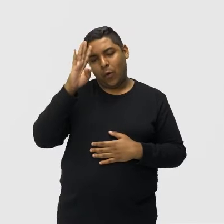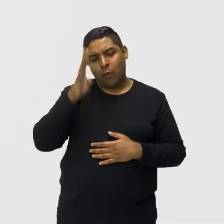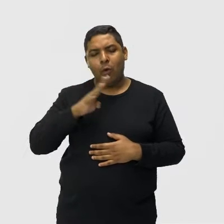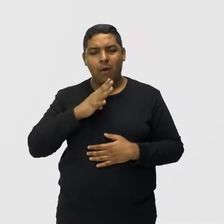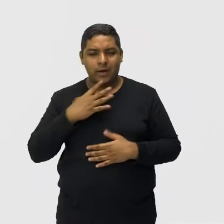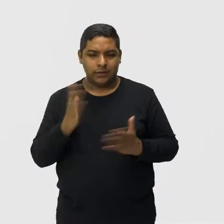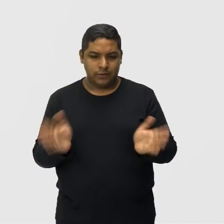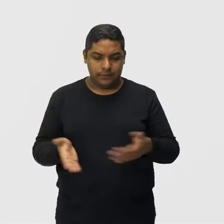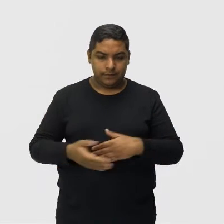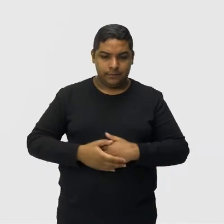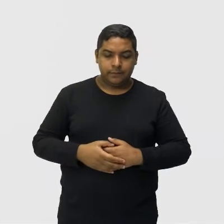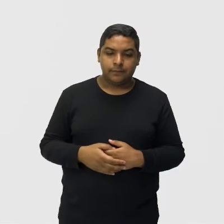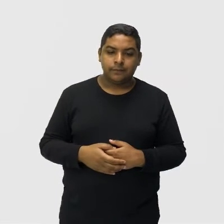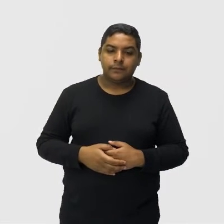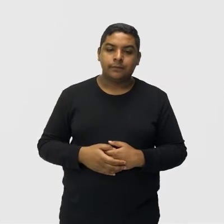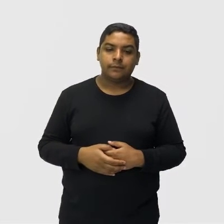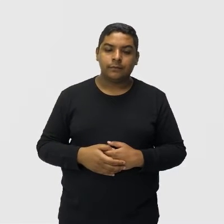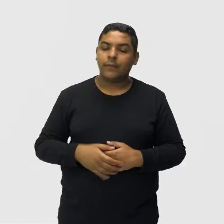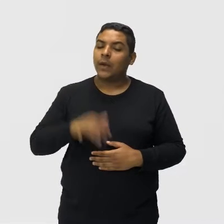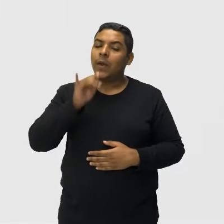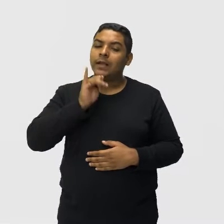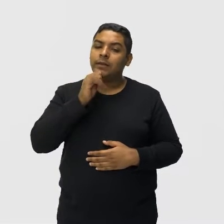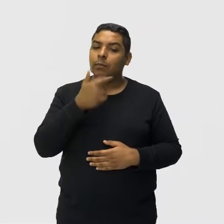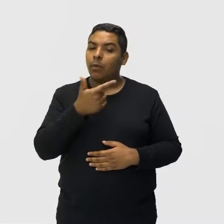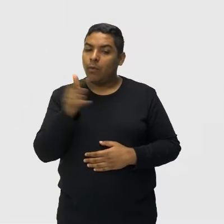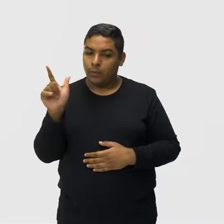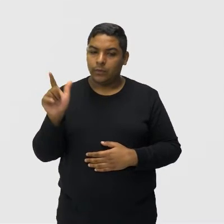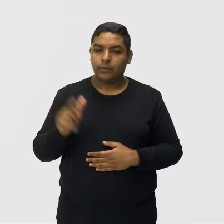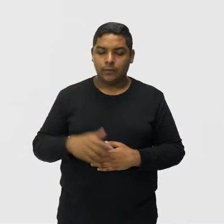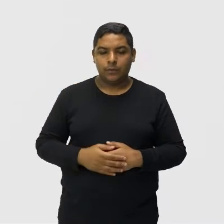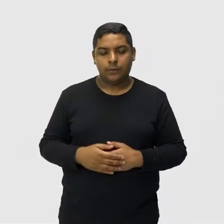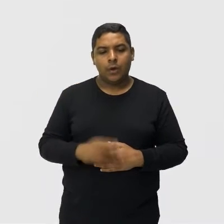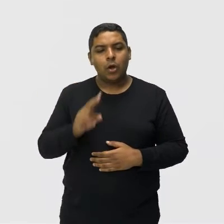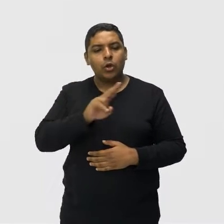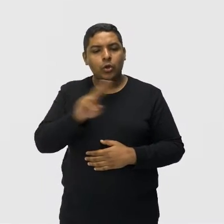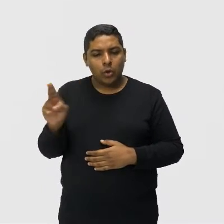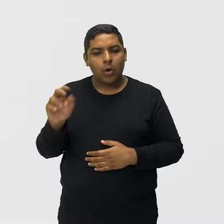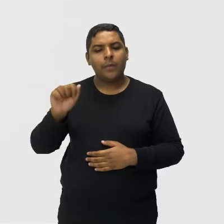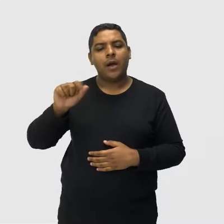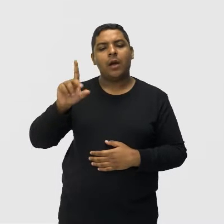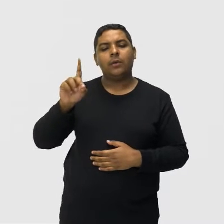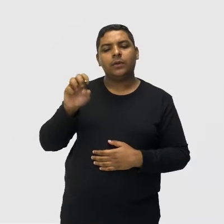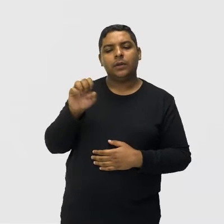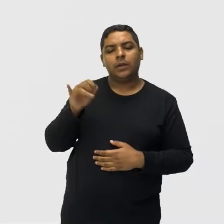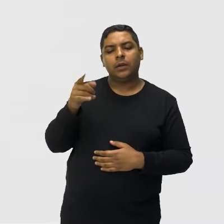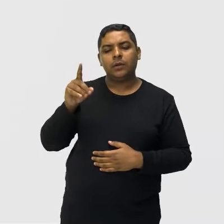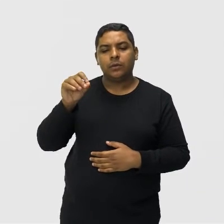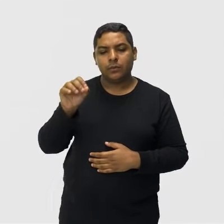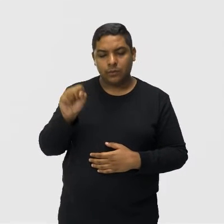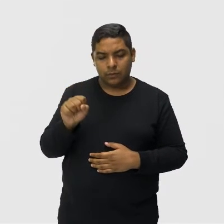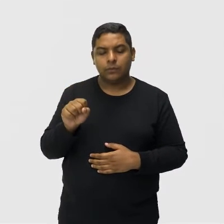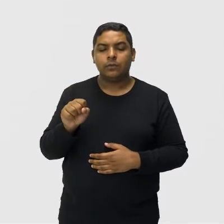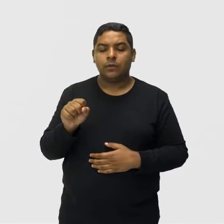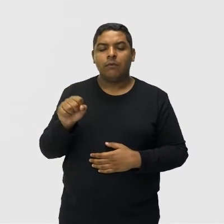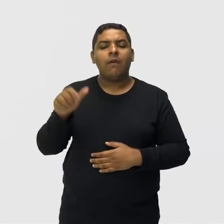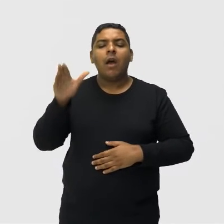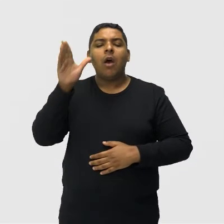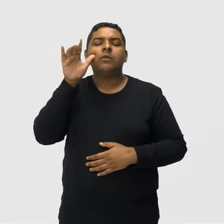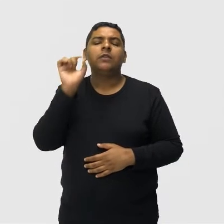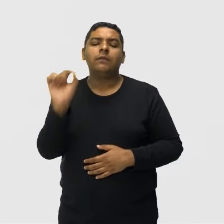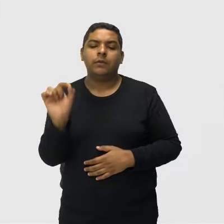Agora eu apresento a vocês um exemplo de nomenclatura de aldeídos, ok? Aí o que a gente vai